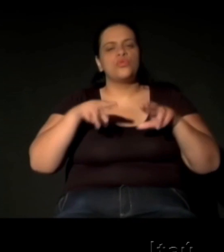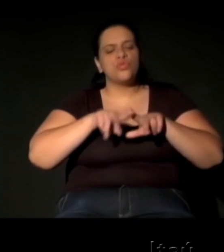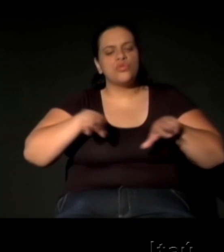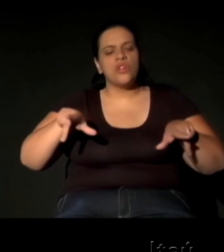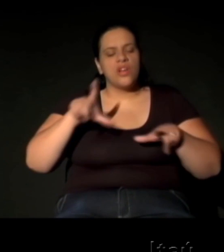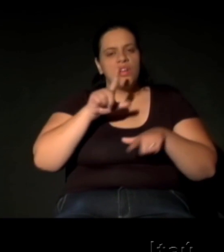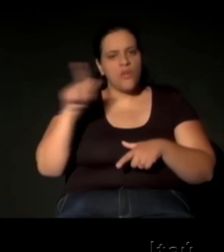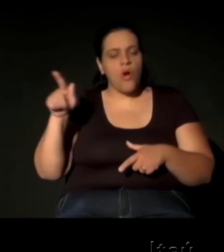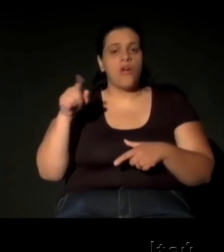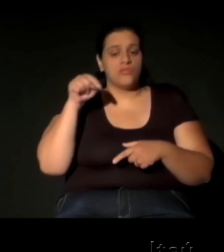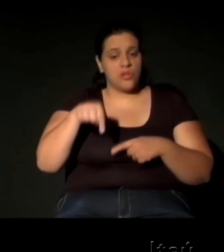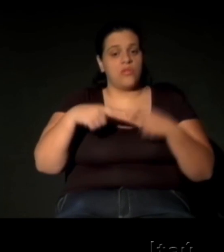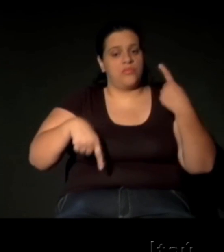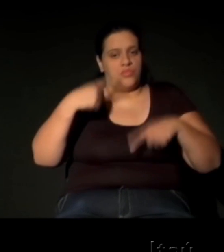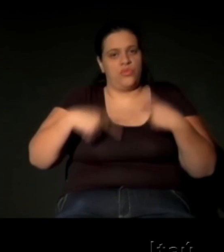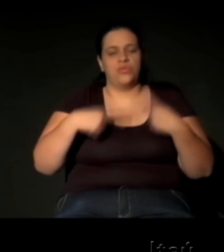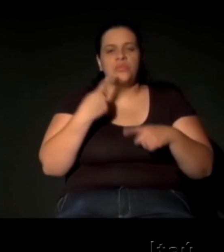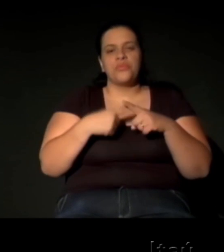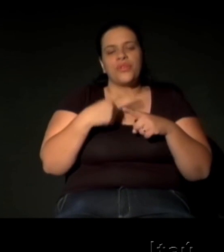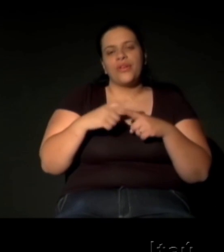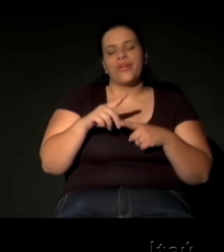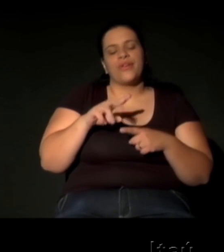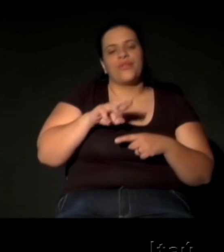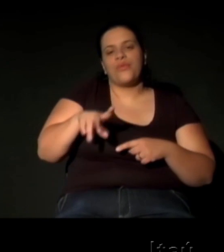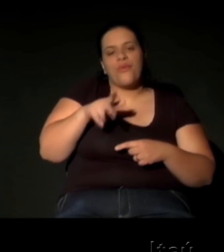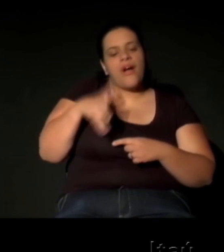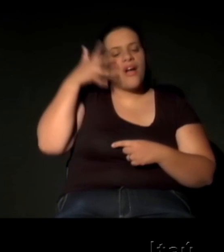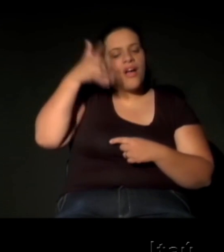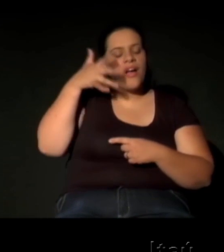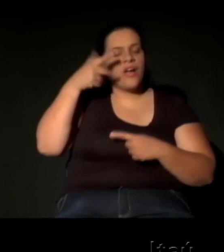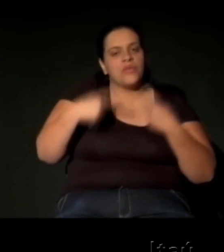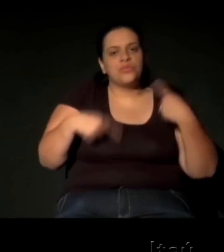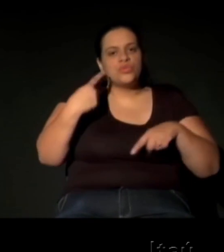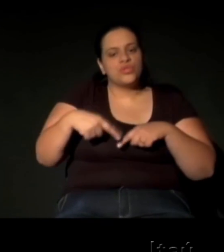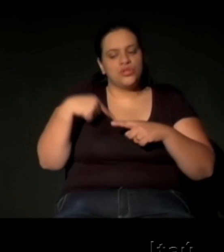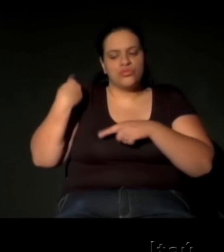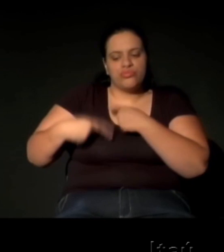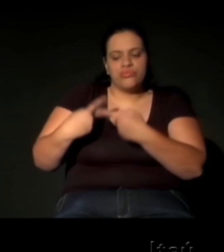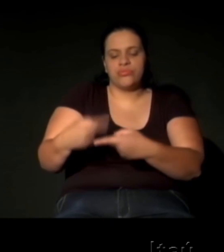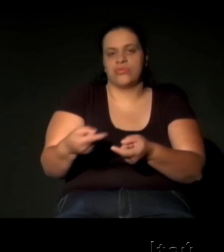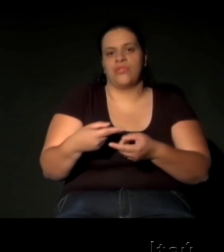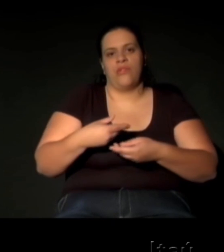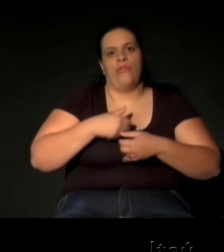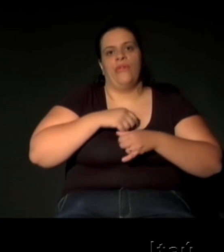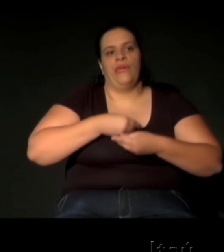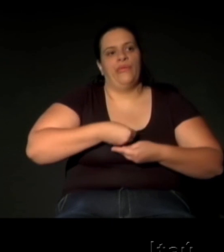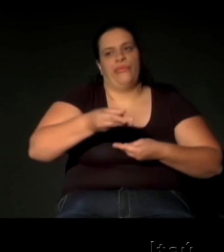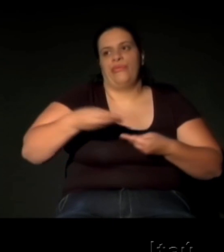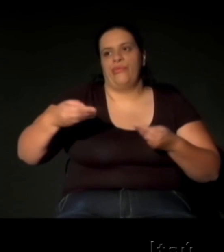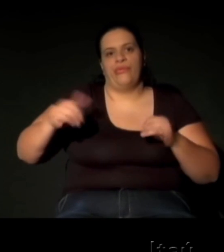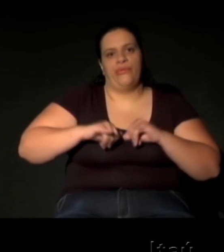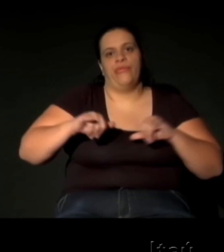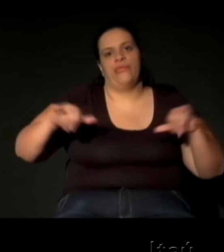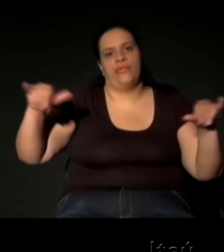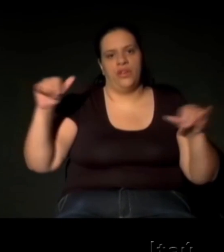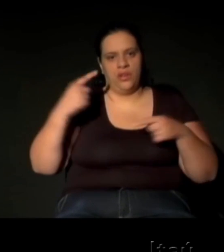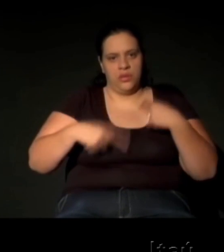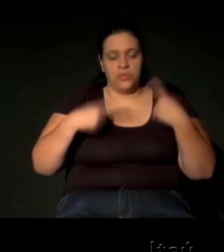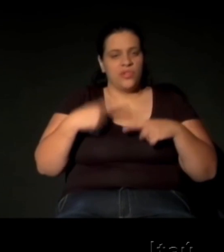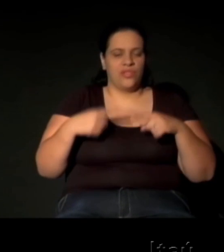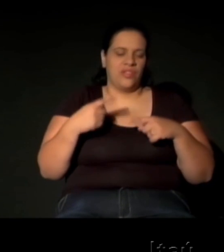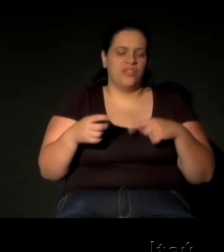da política não é o discurso político mais né digamos tradicional ou panfletário ou eh entre aspas como